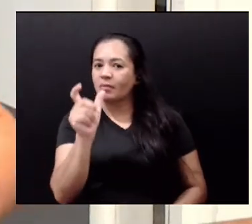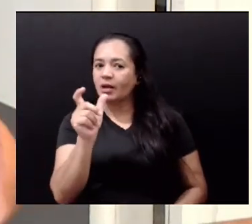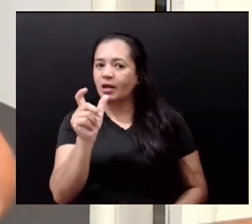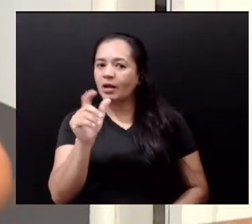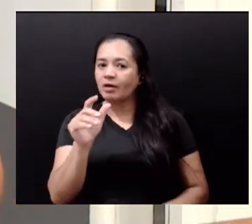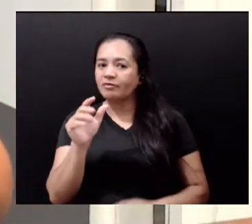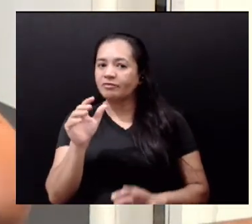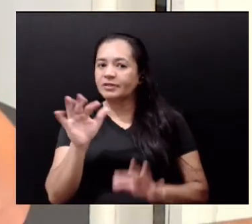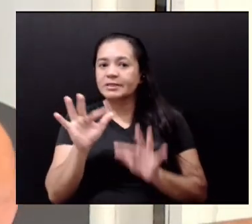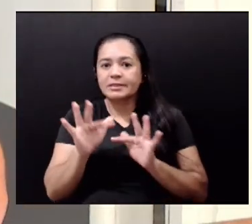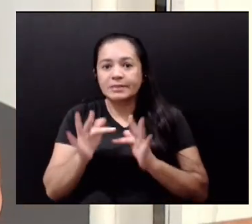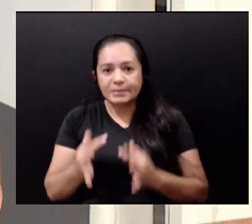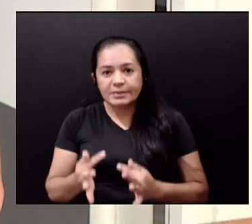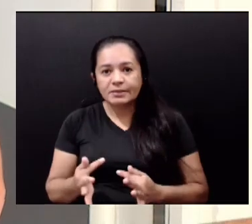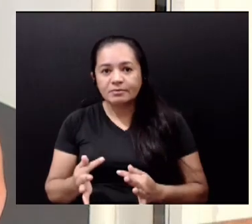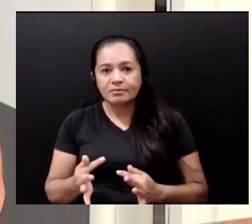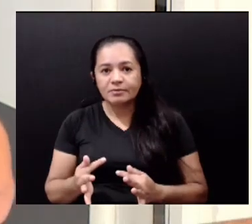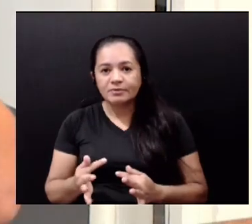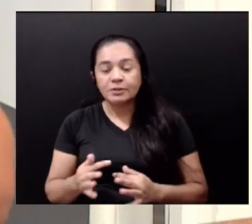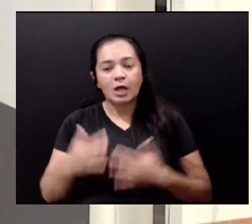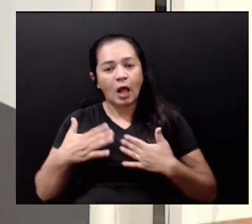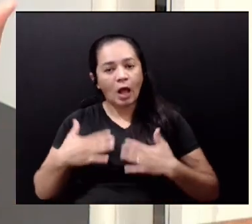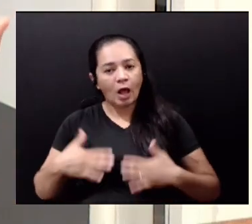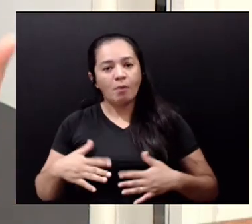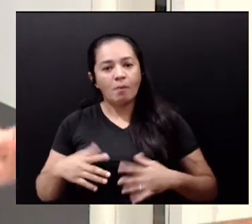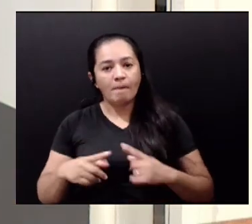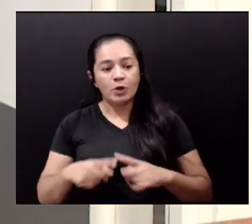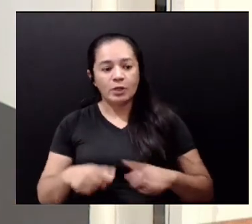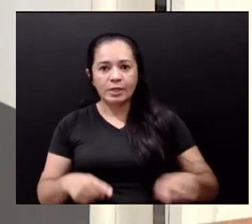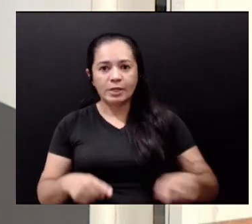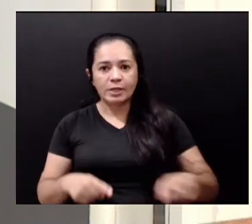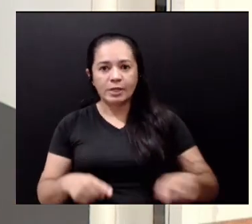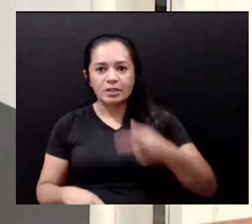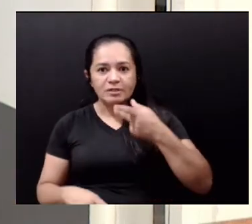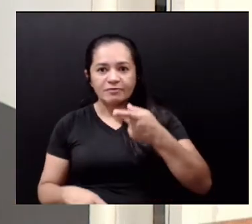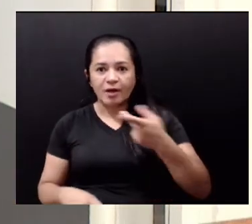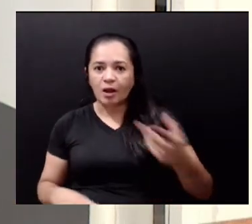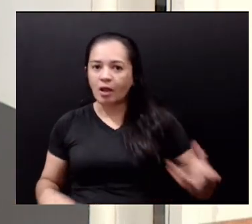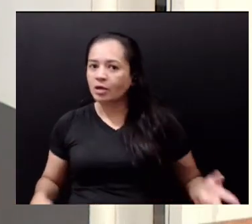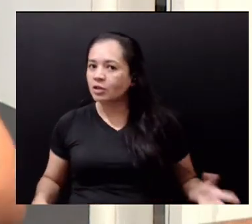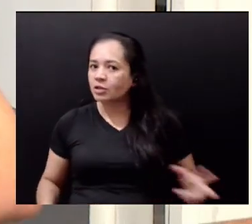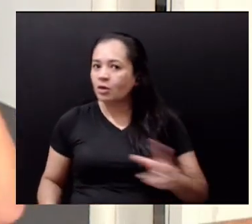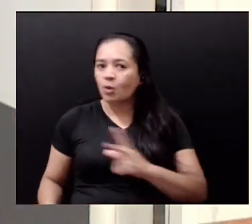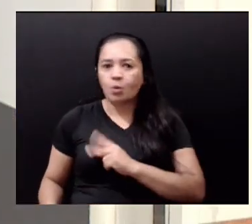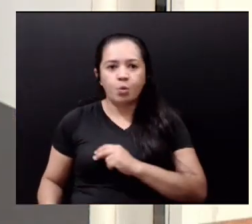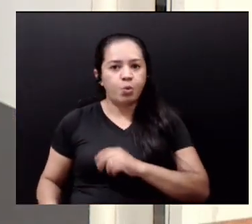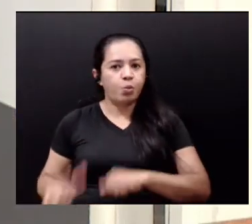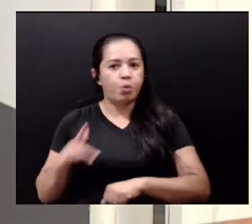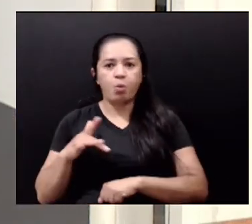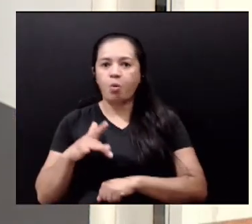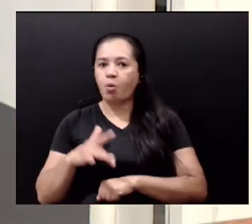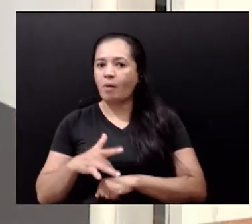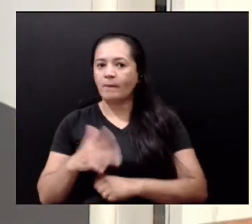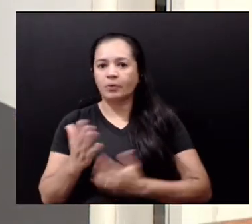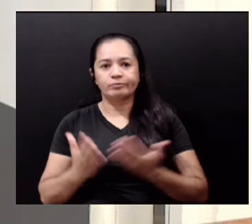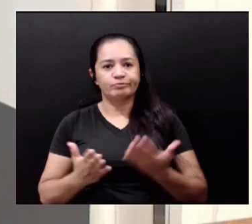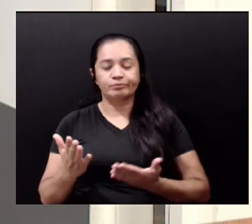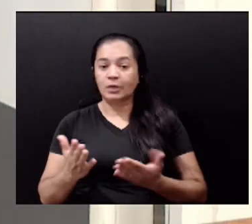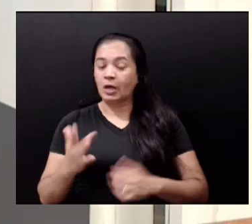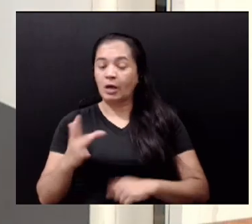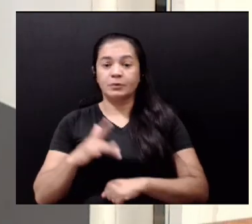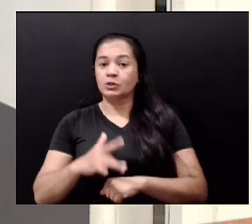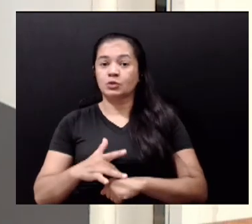termos ainda mais suaves, né, porque o que eles relatam, falam, é um tratamento, assim, é muito triste,